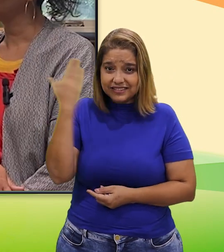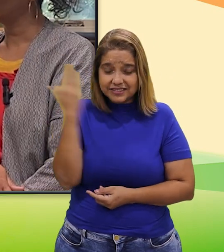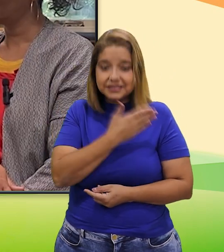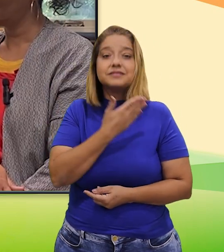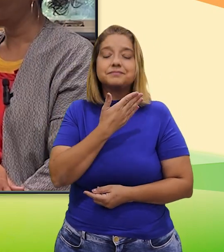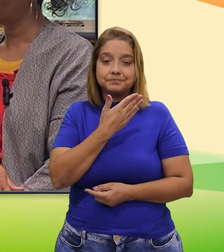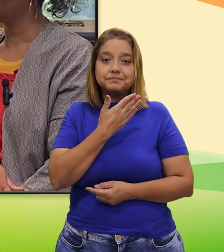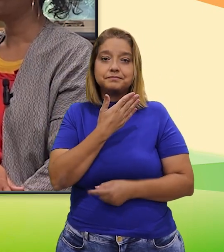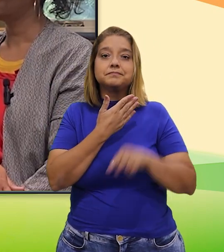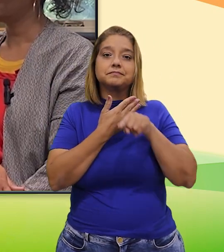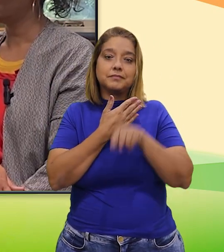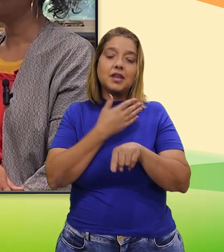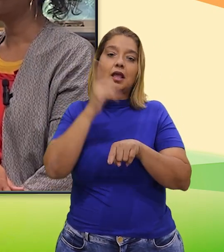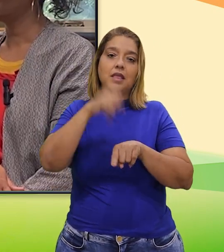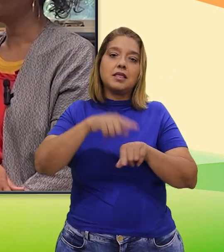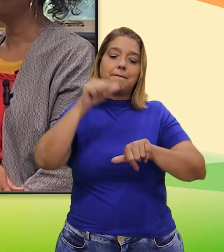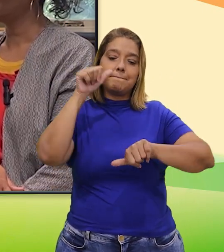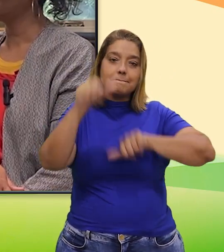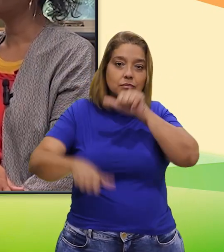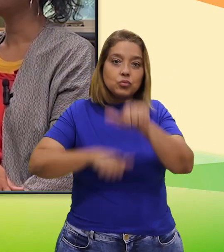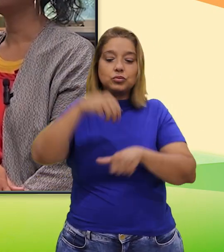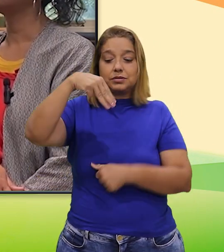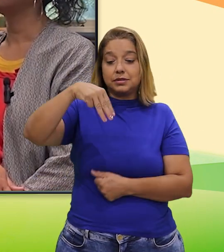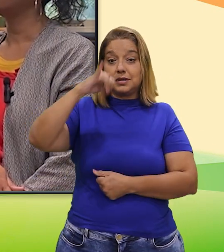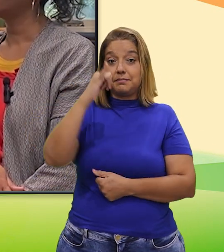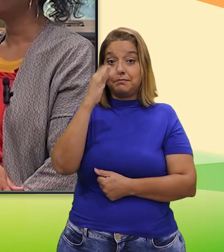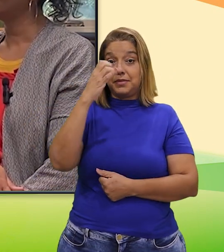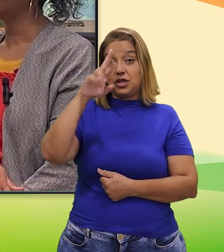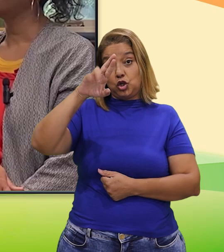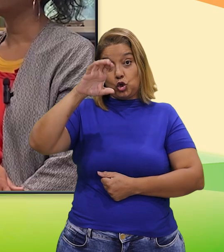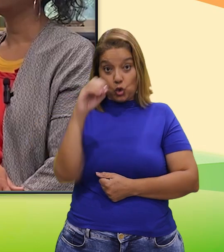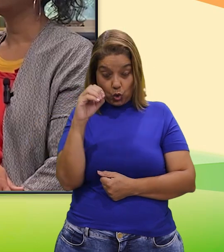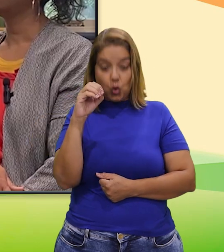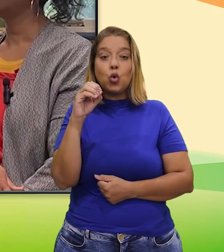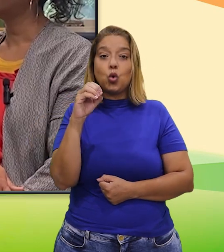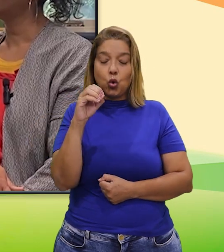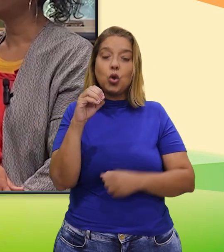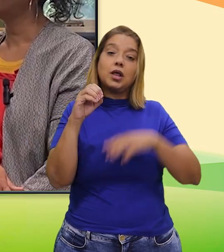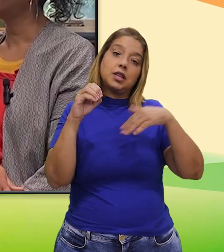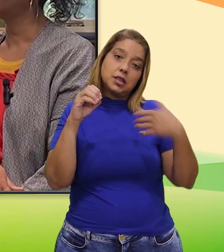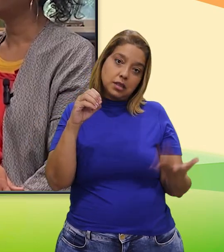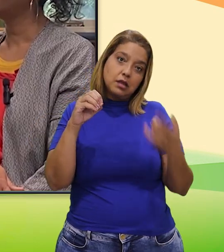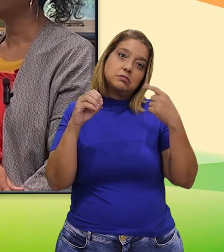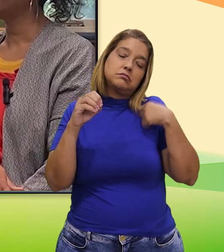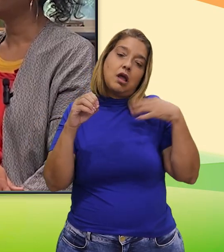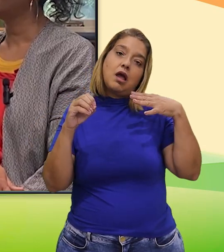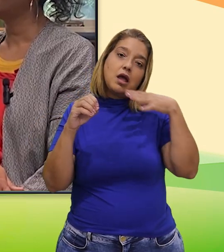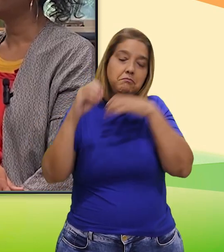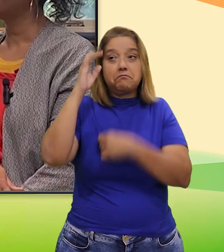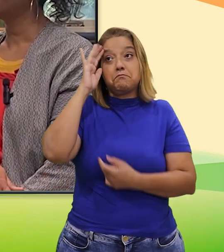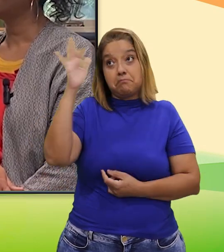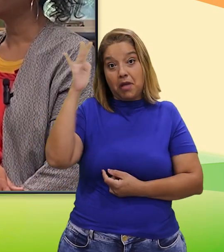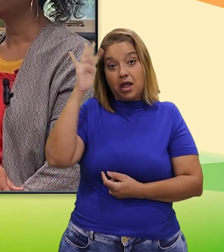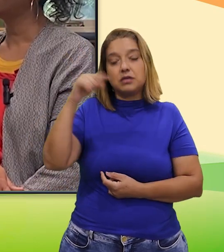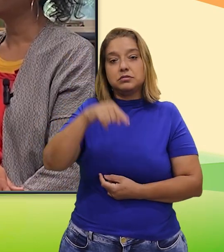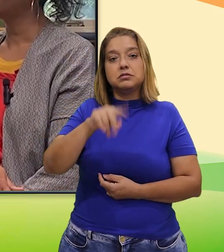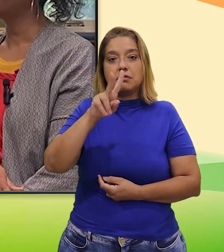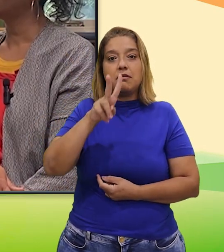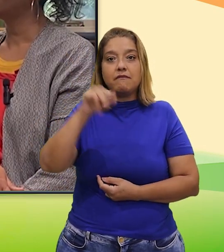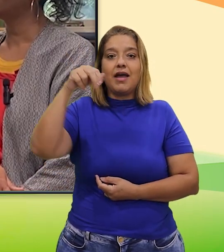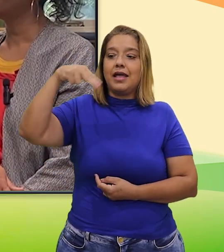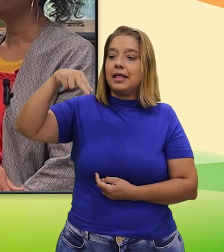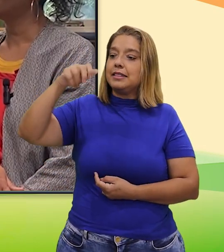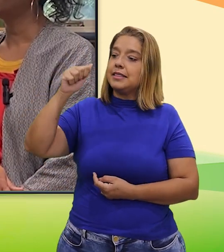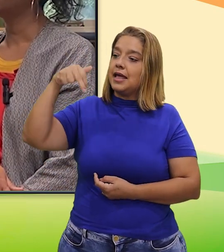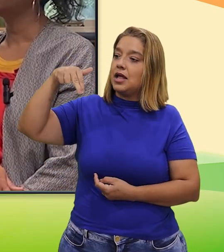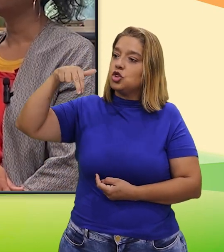até menor do que o que a gente consegue enxergar, ele se transforma no micro e no que a gente imagina vai chegar